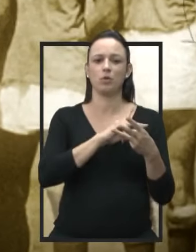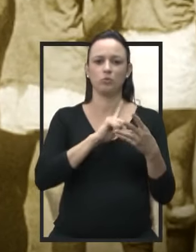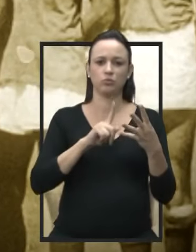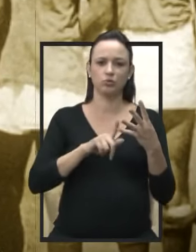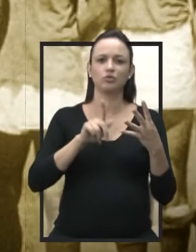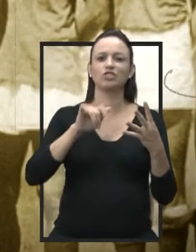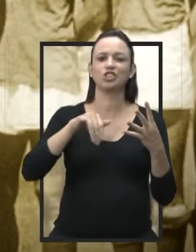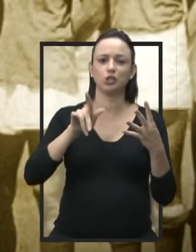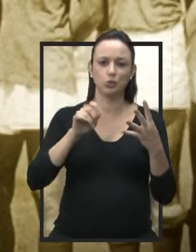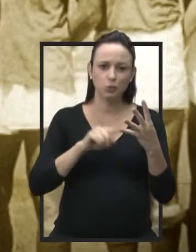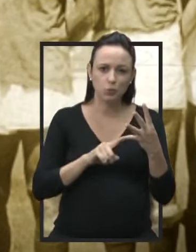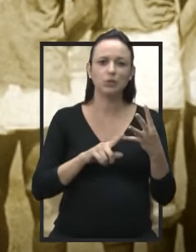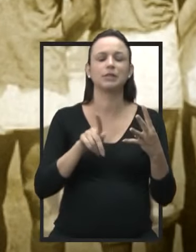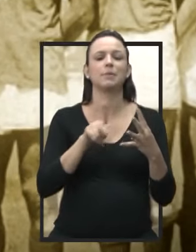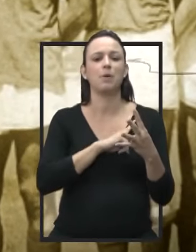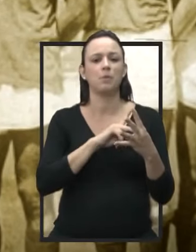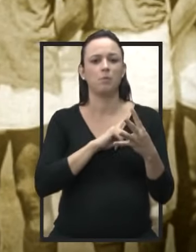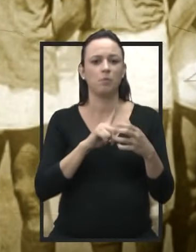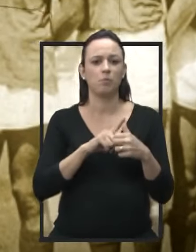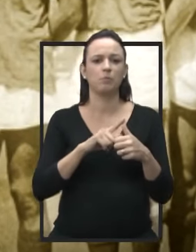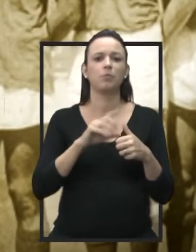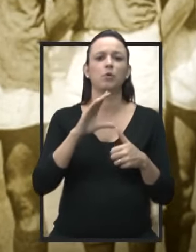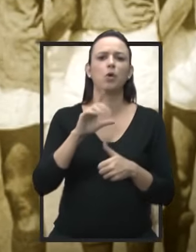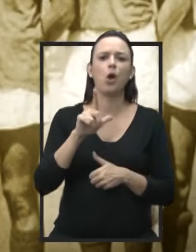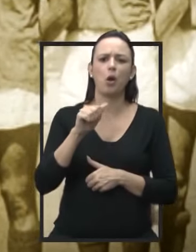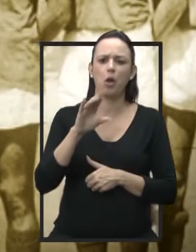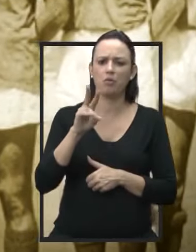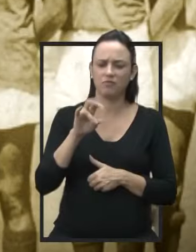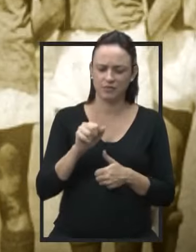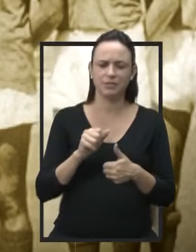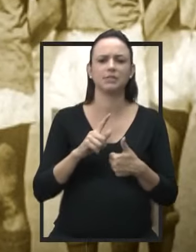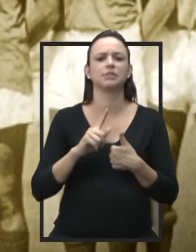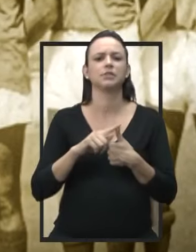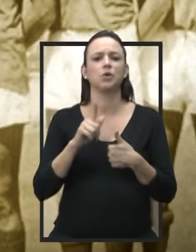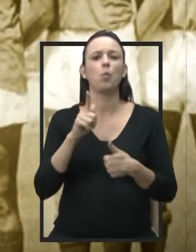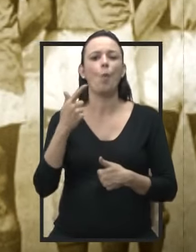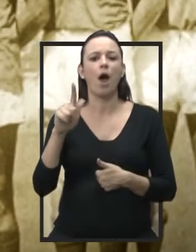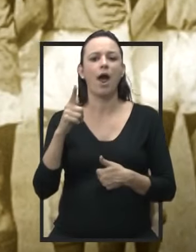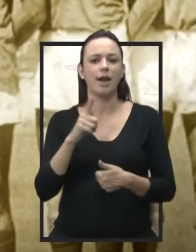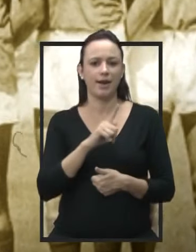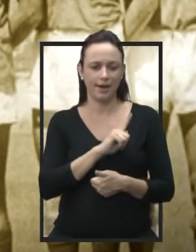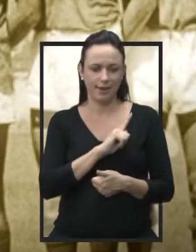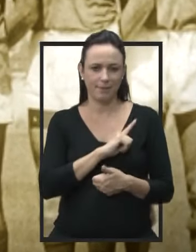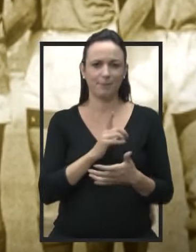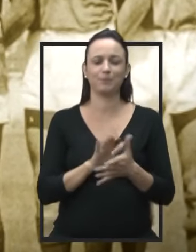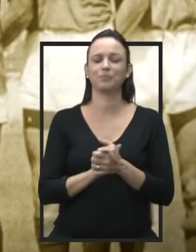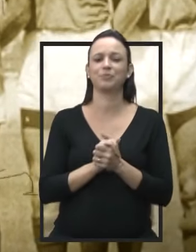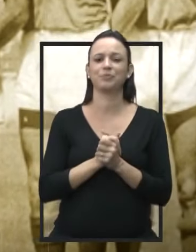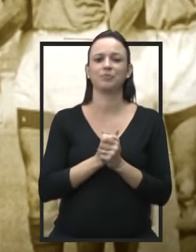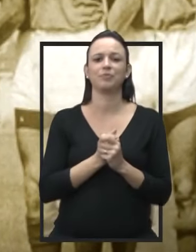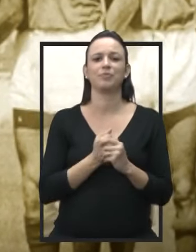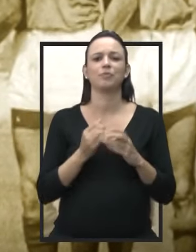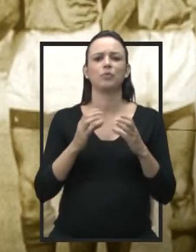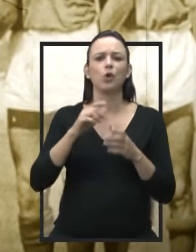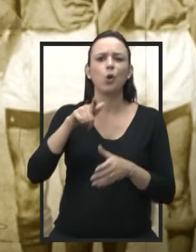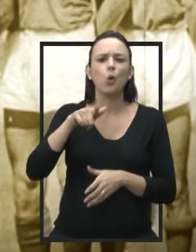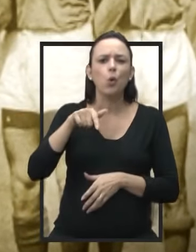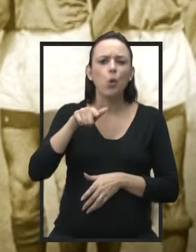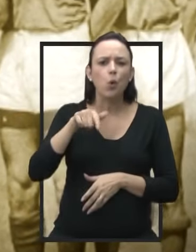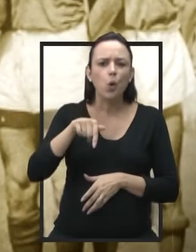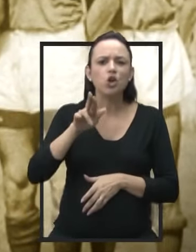Palmeiras. Gengo, que era do Palmeiras. E Clóvis, que era do Guarani. A linha